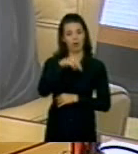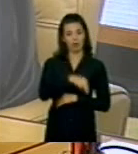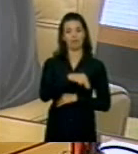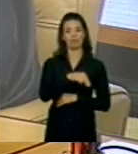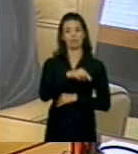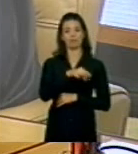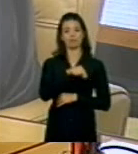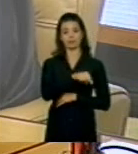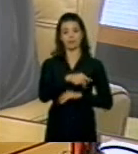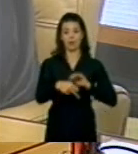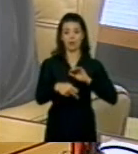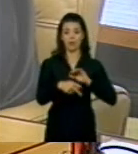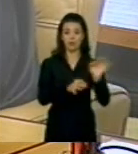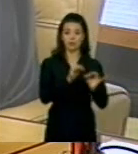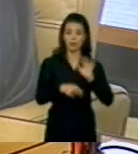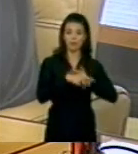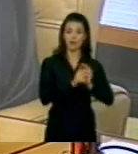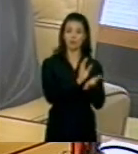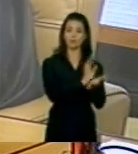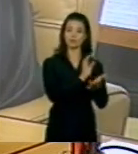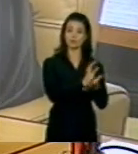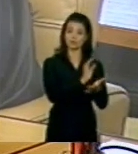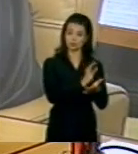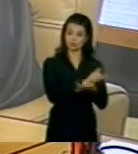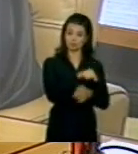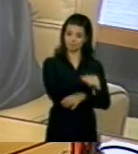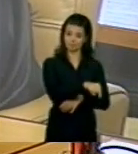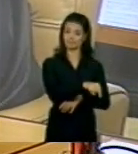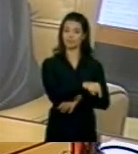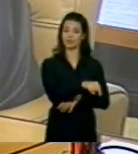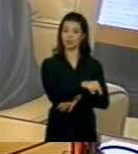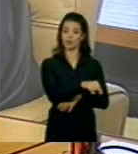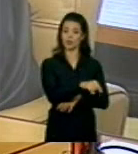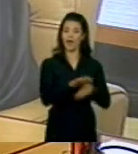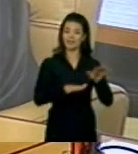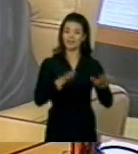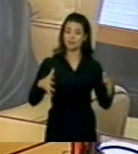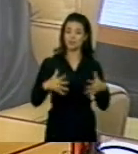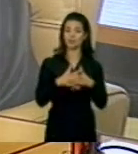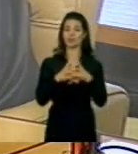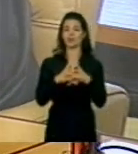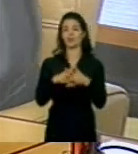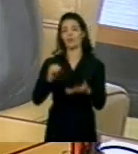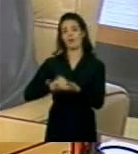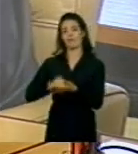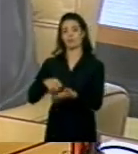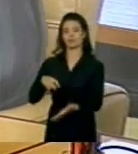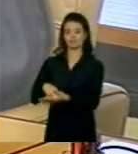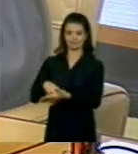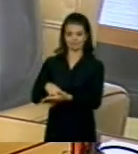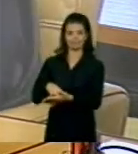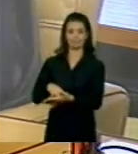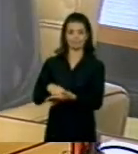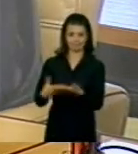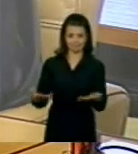a lei do privado, que não opera e não pode prevalecer no espaço público, menos ainda no republicano,